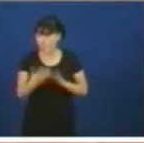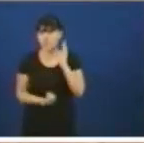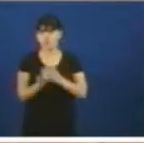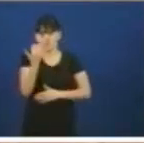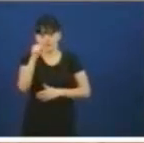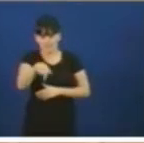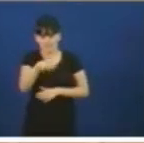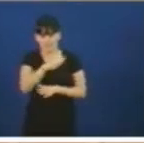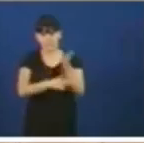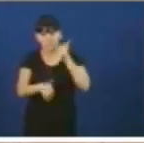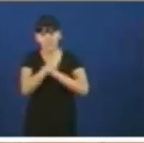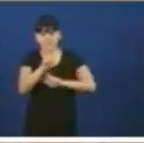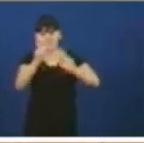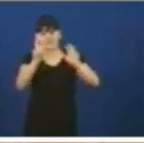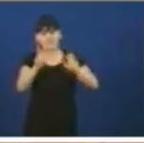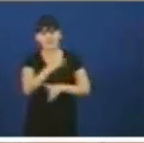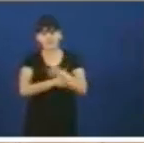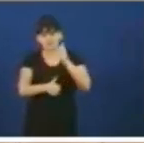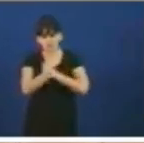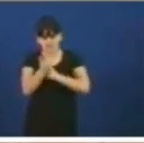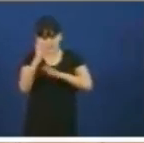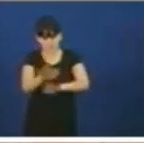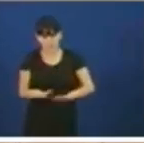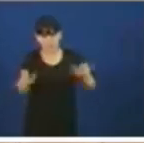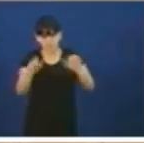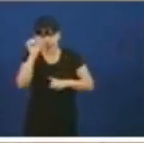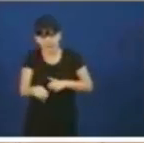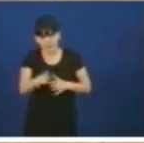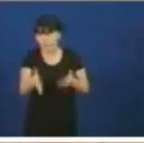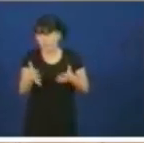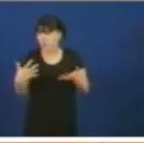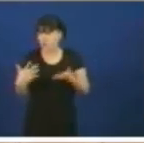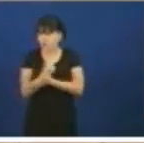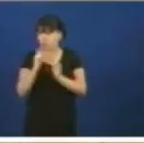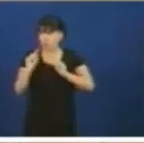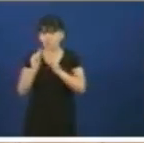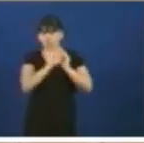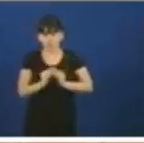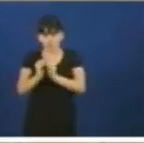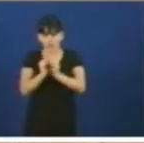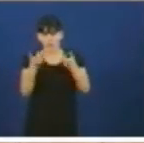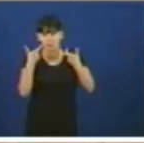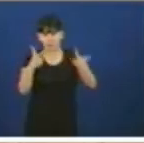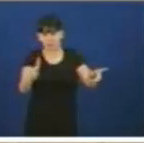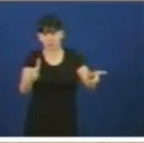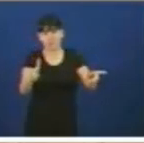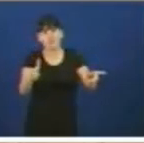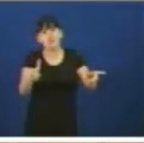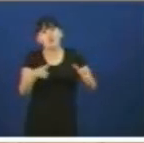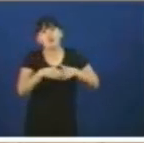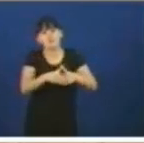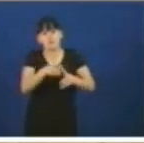parlamentar e como aquí se aproba todo por unanimidade a respeito ao naval e iso é unha sinverbecería política